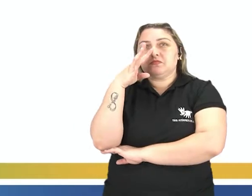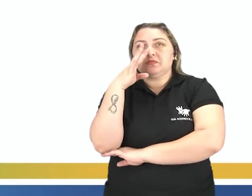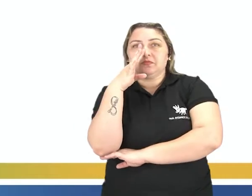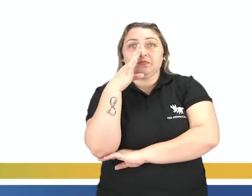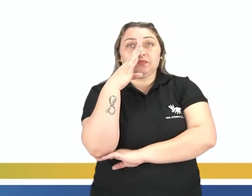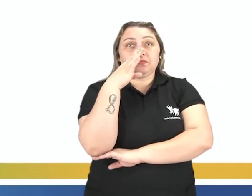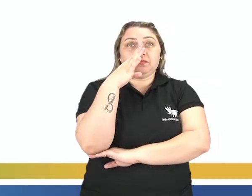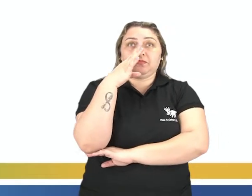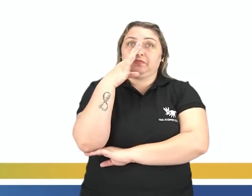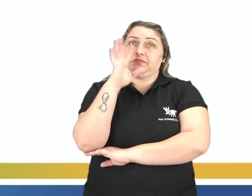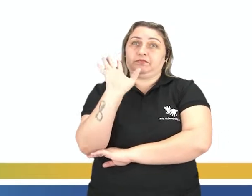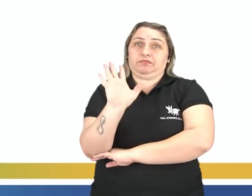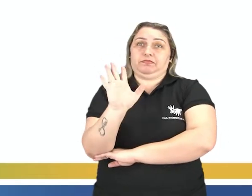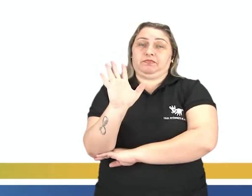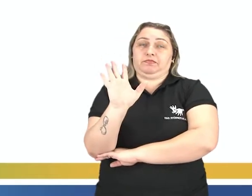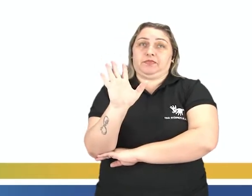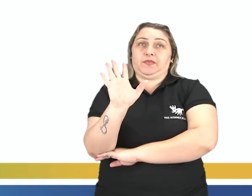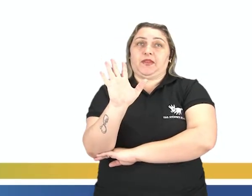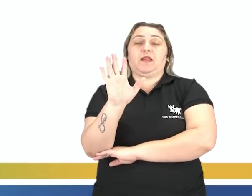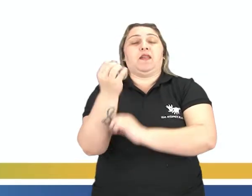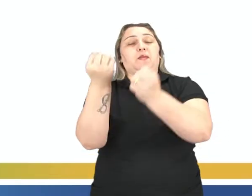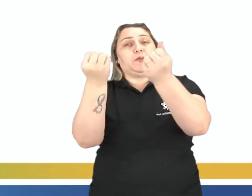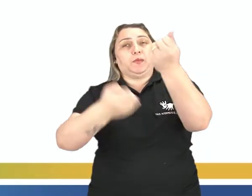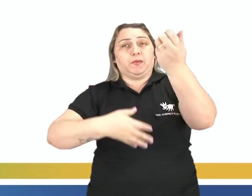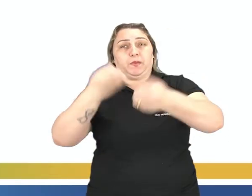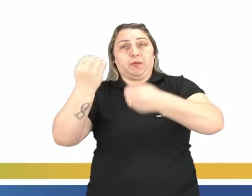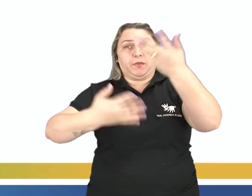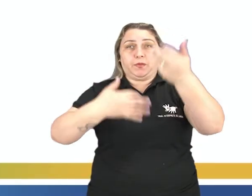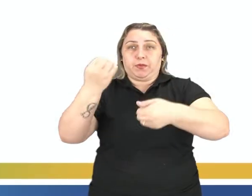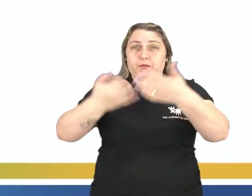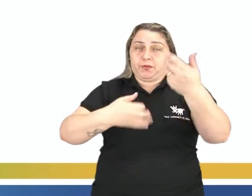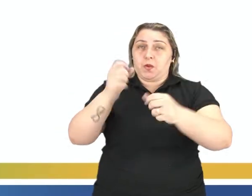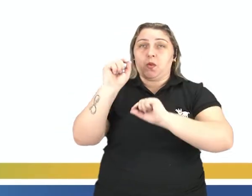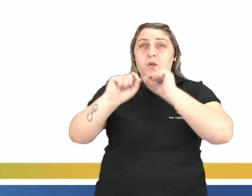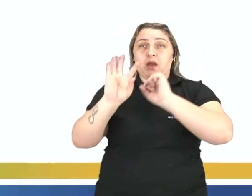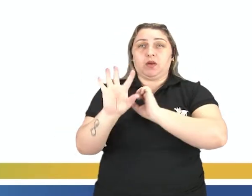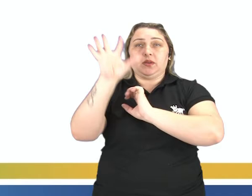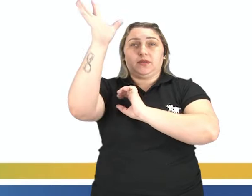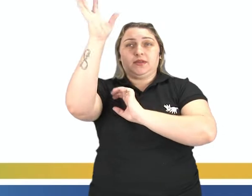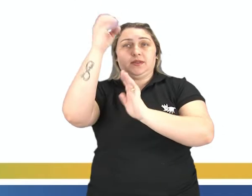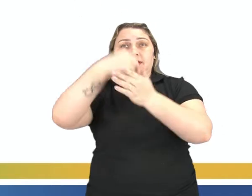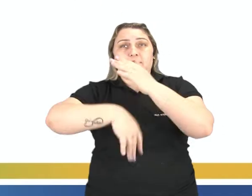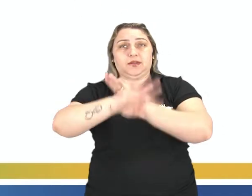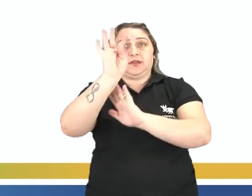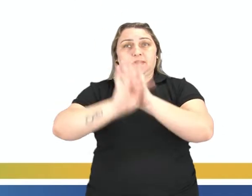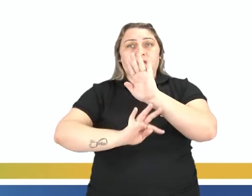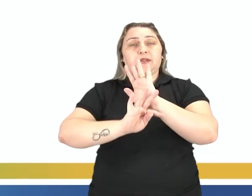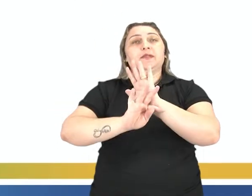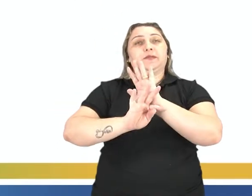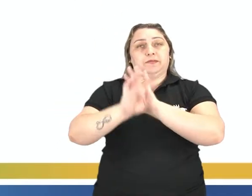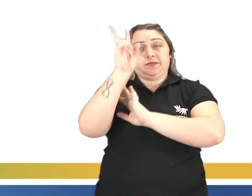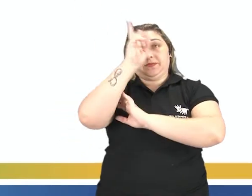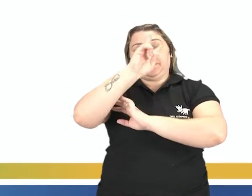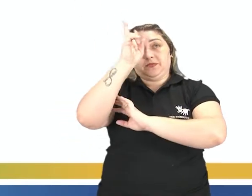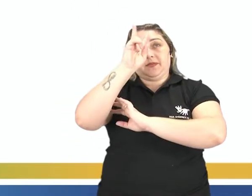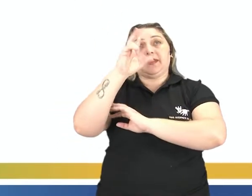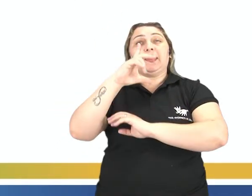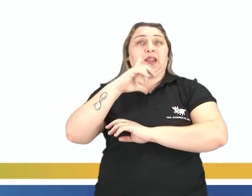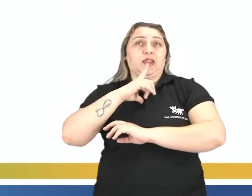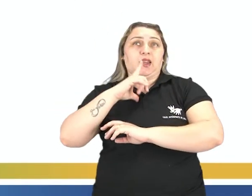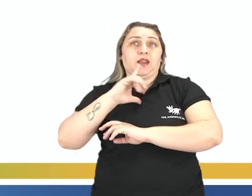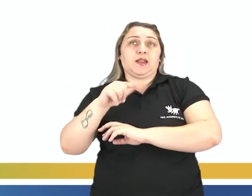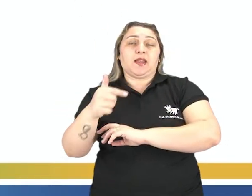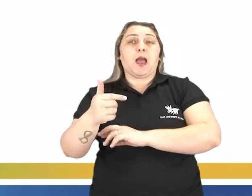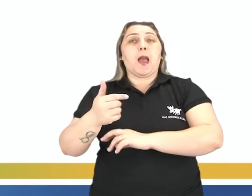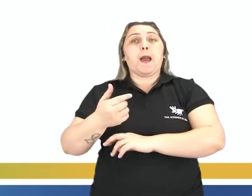narrando os fatos, às vezes até como um personagem, mas só que sem destaque. Ele vai contando ali dentro o que